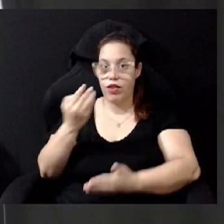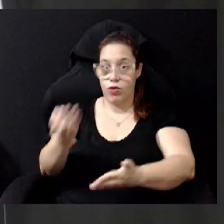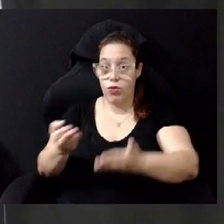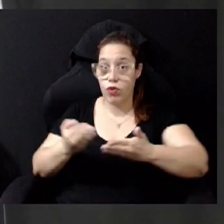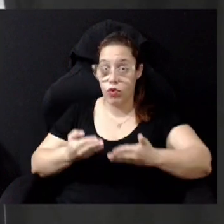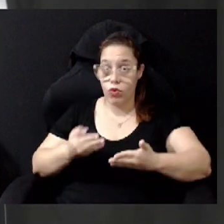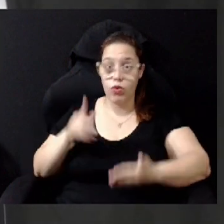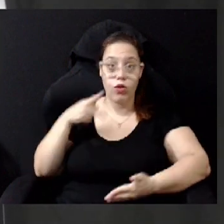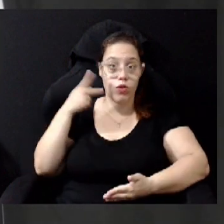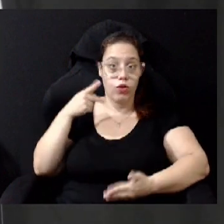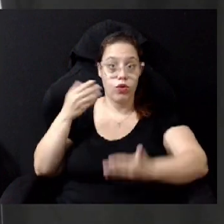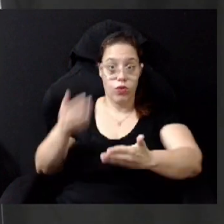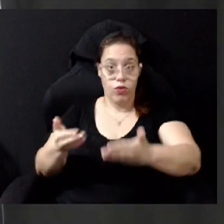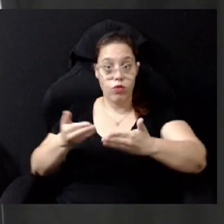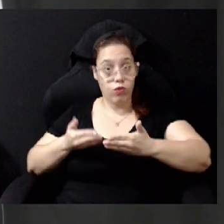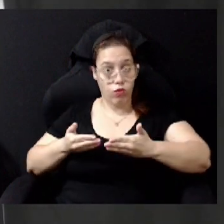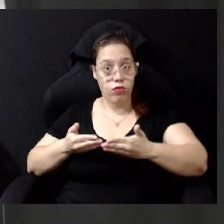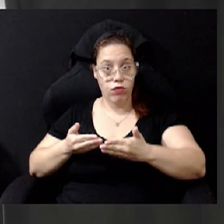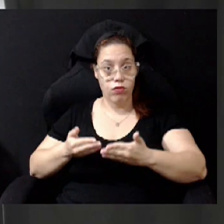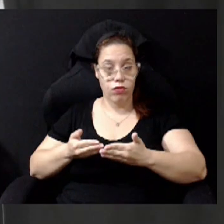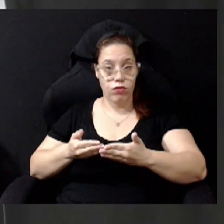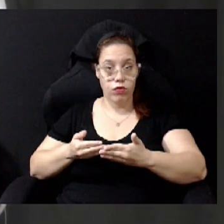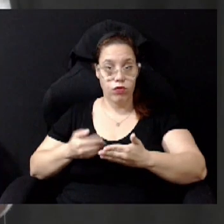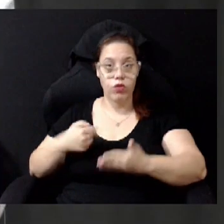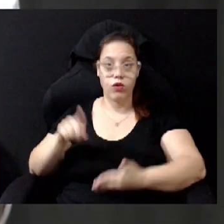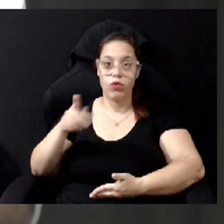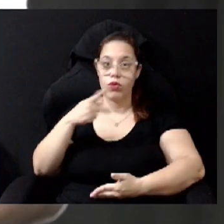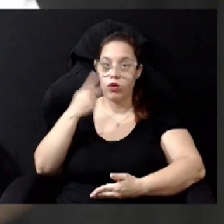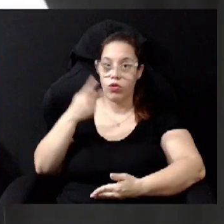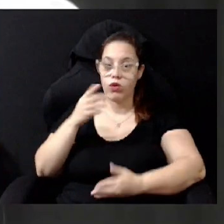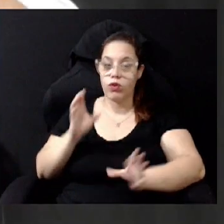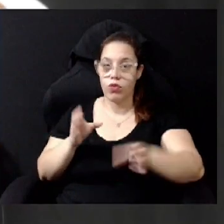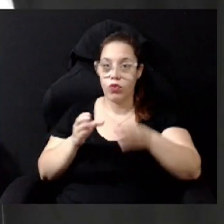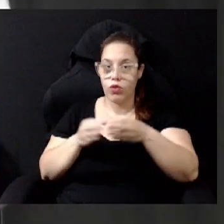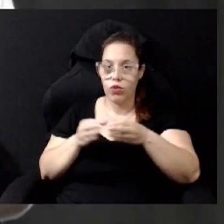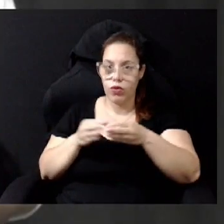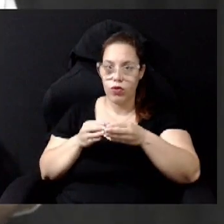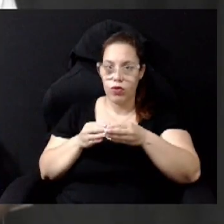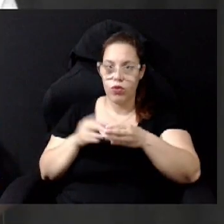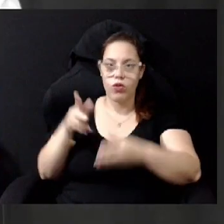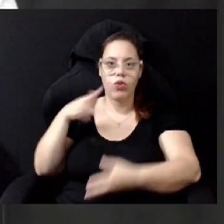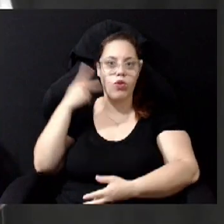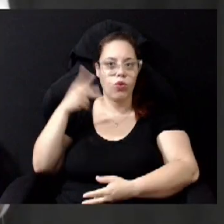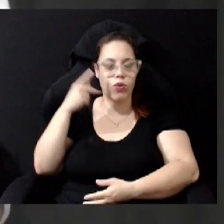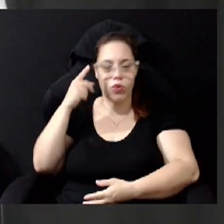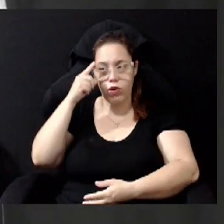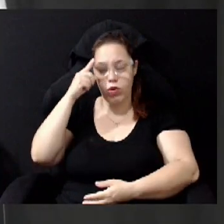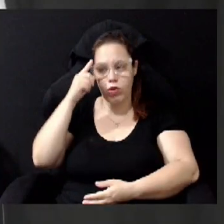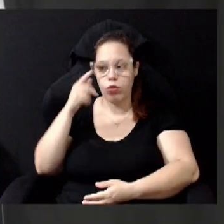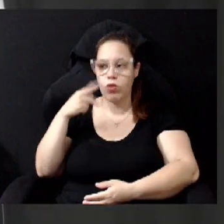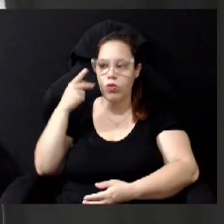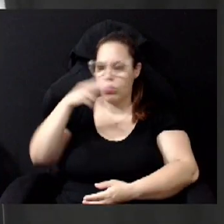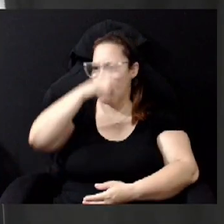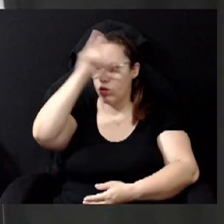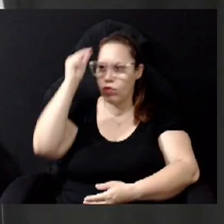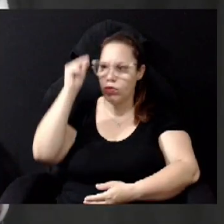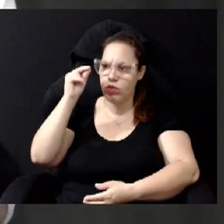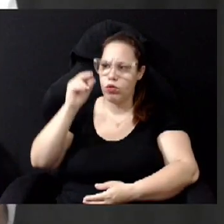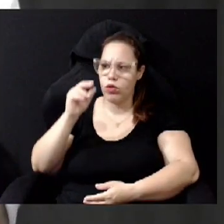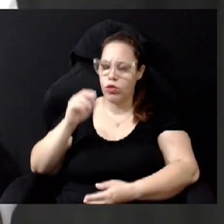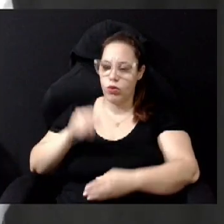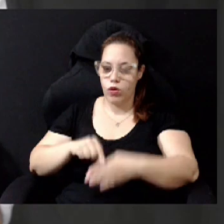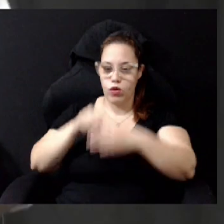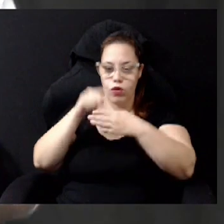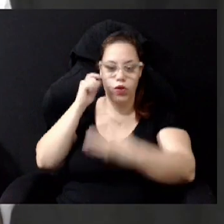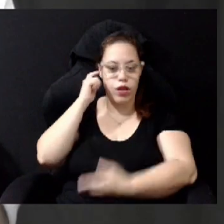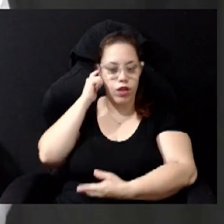ser convidado, aí eu fui falar com a equipe, né, fui falar com os vereadores, fui falar com o prefeito, fui falar com o vice-prefeito, fui falar